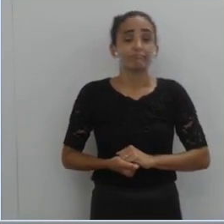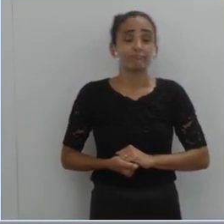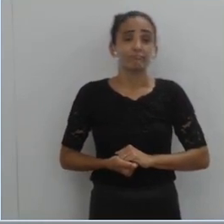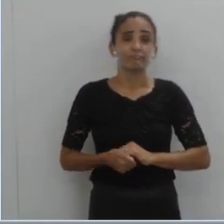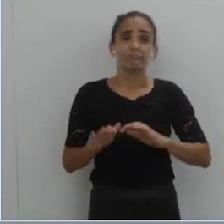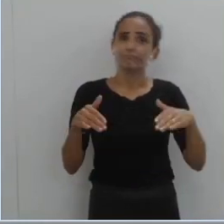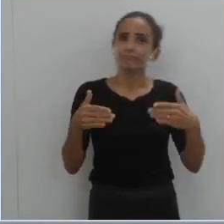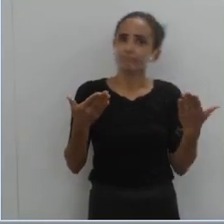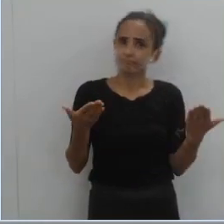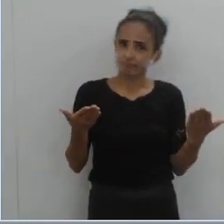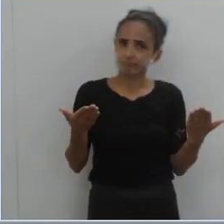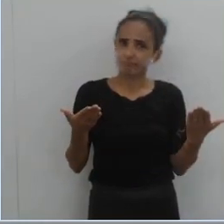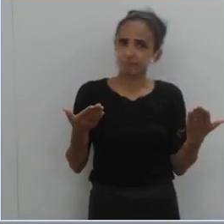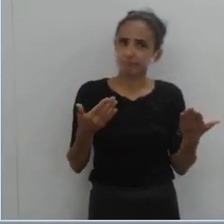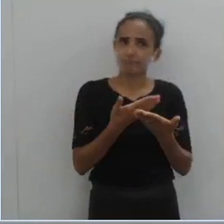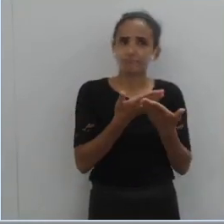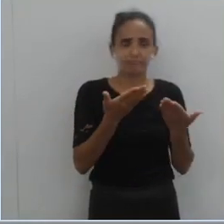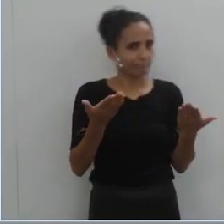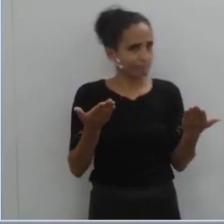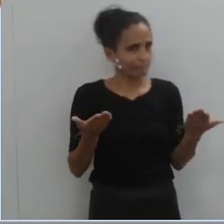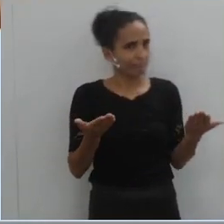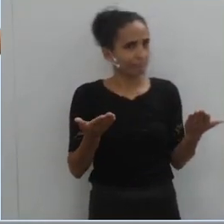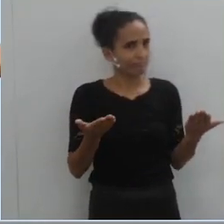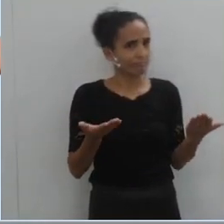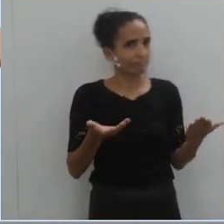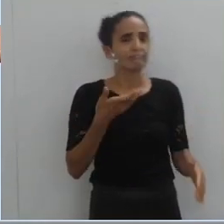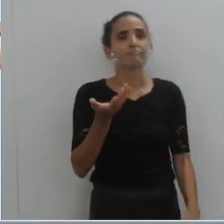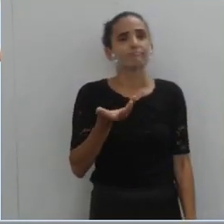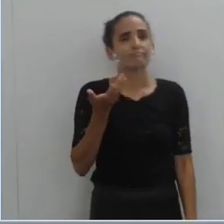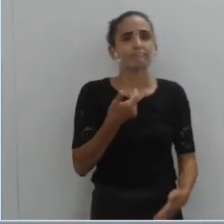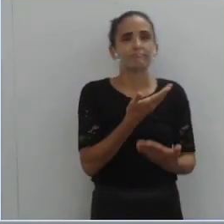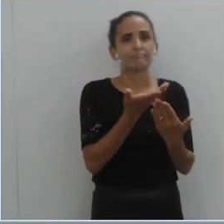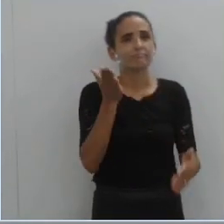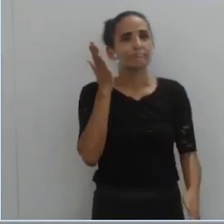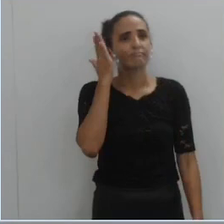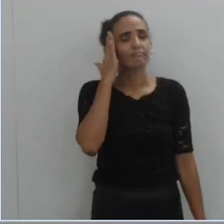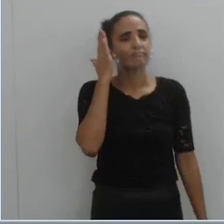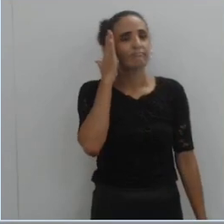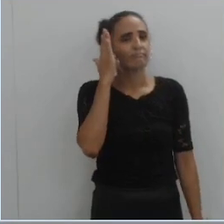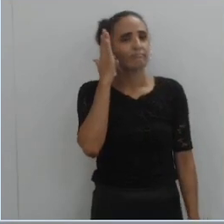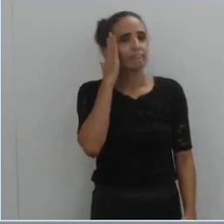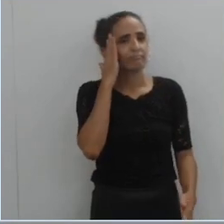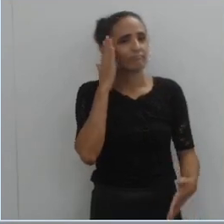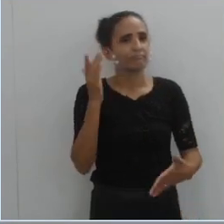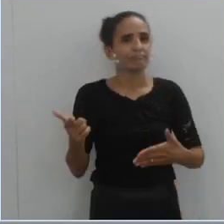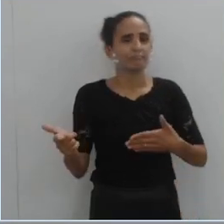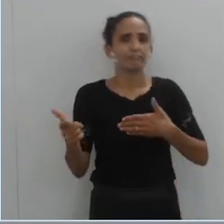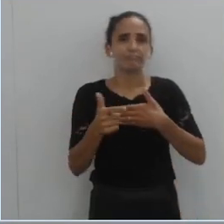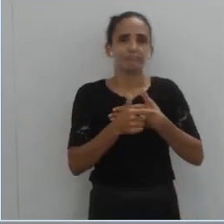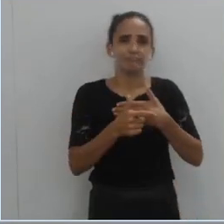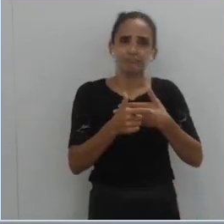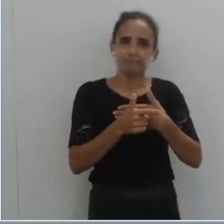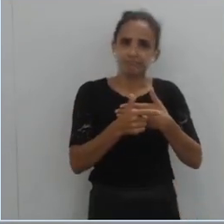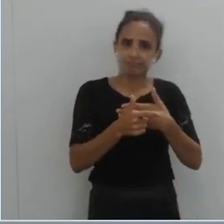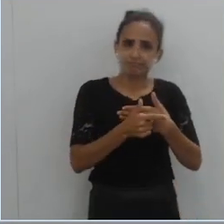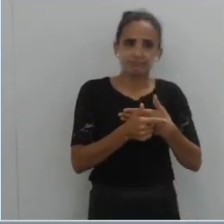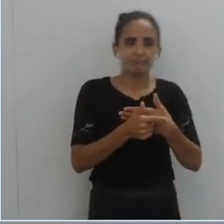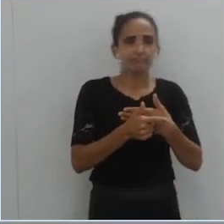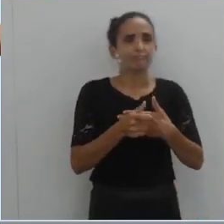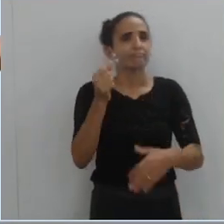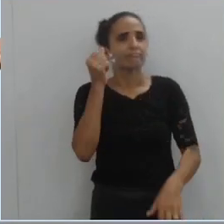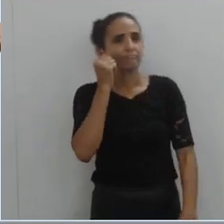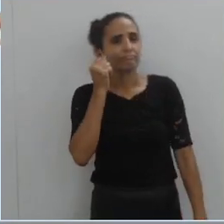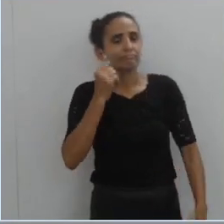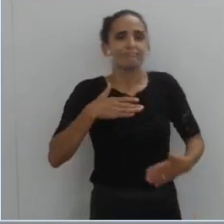Então, gente, é isso. Então, eu quero que vocês entendam esse lado da história e que foi um